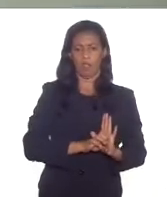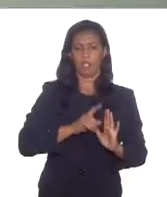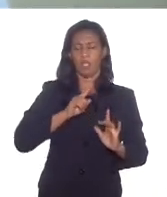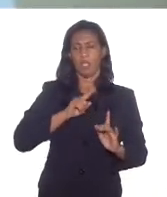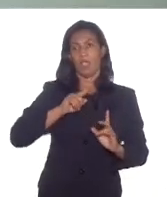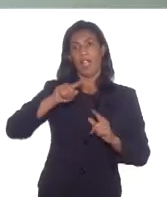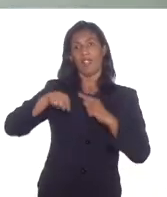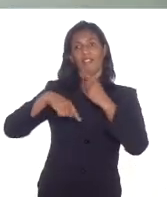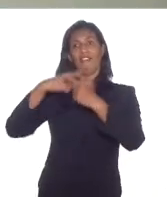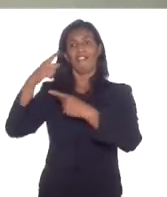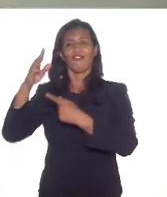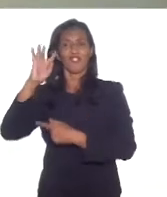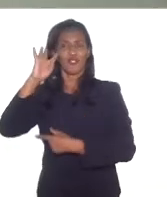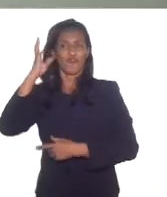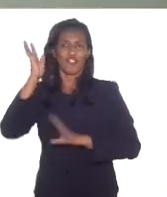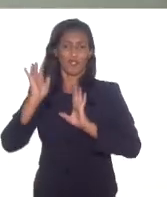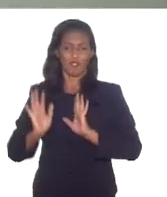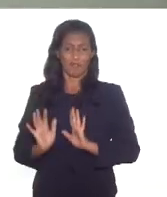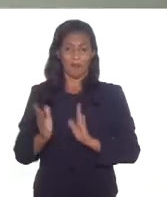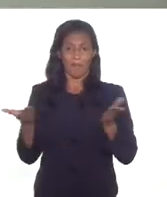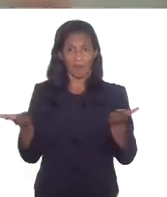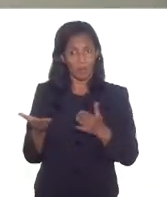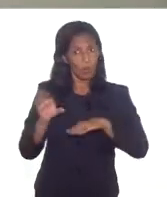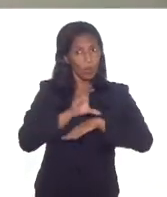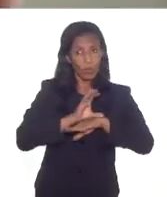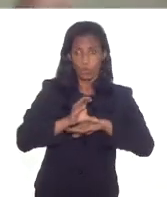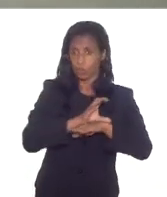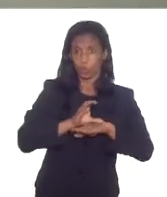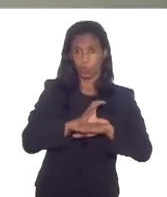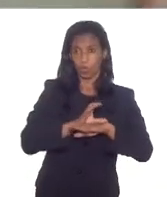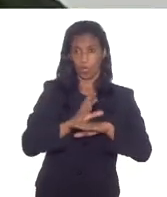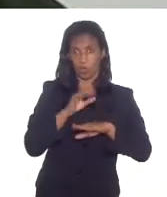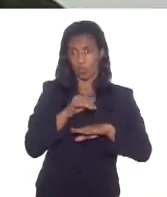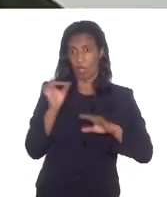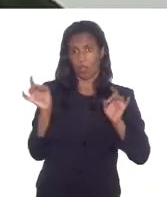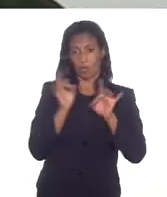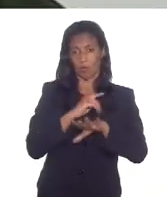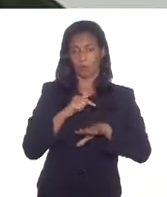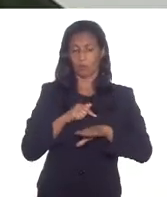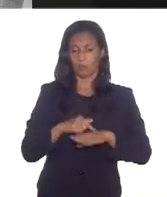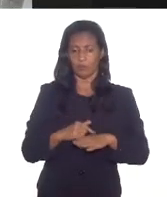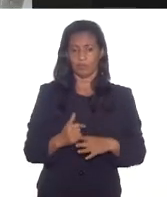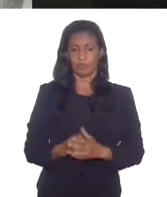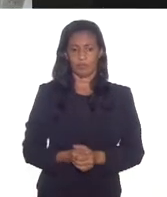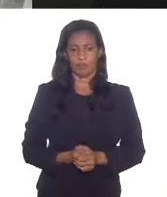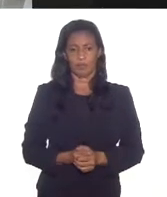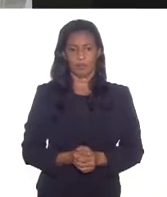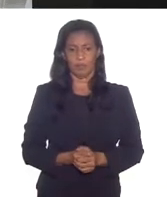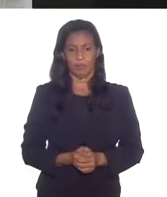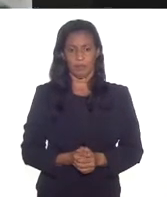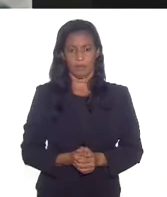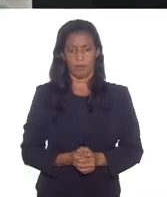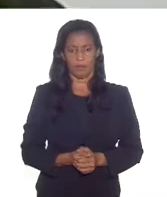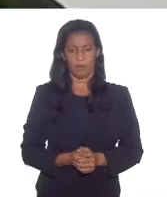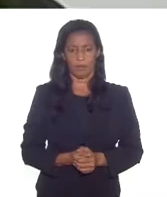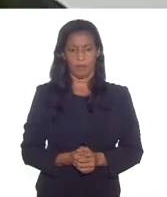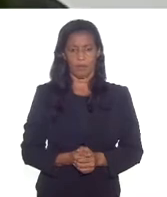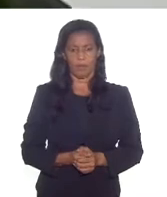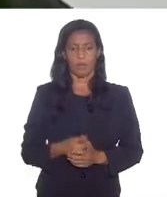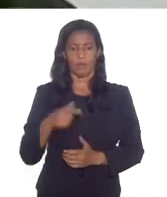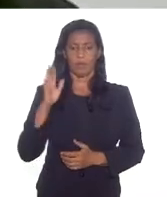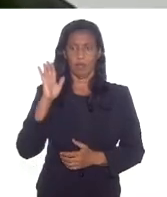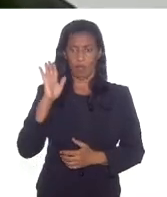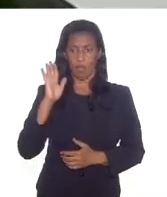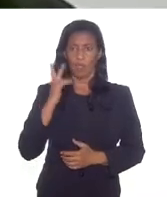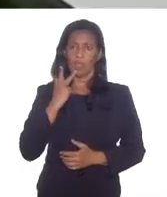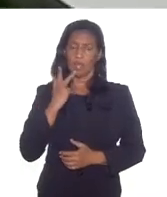na segunda. Nessa primeira, ele é constitucional o projeto, não toda. Mas isso não... Está resolvido, Márcio. Estou recuando, senhor presidente, no